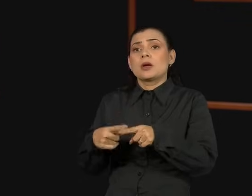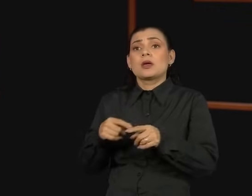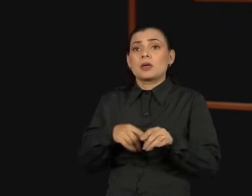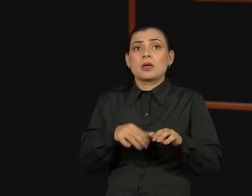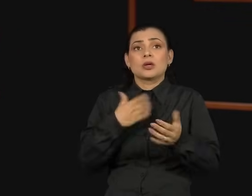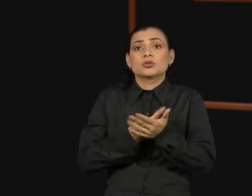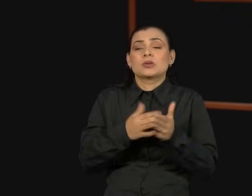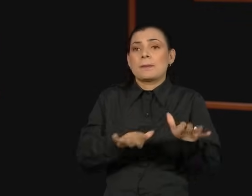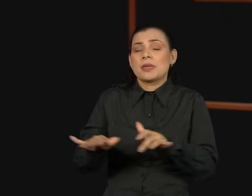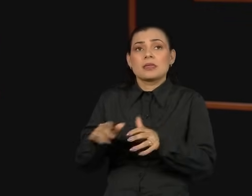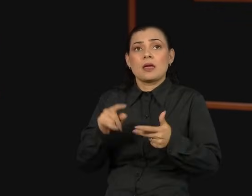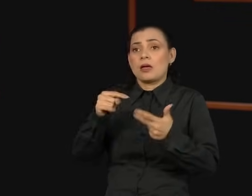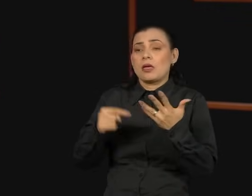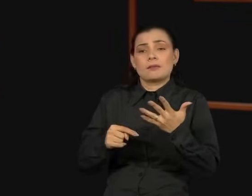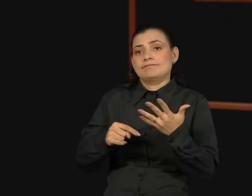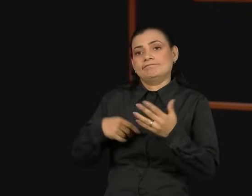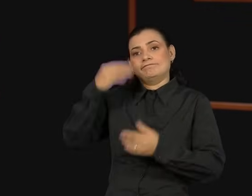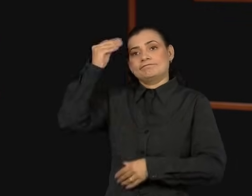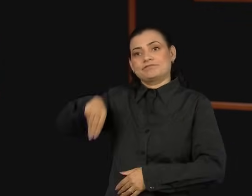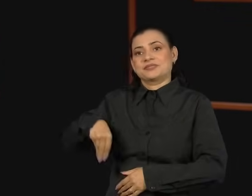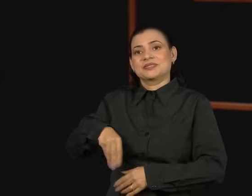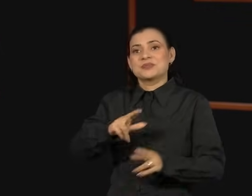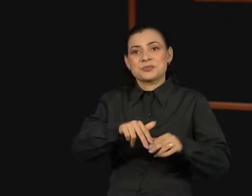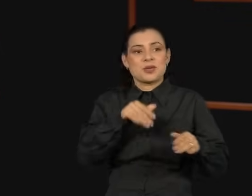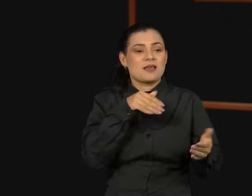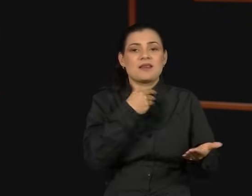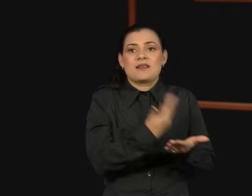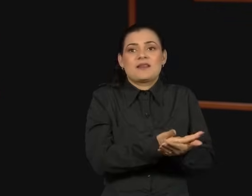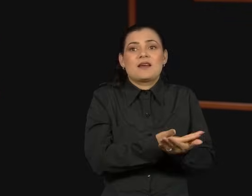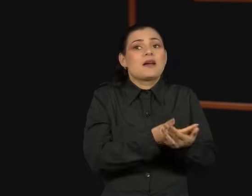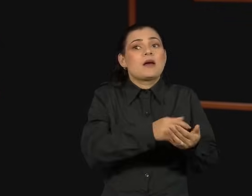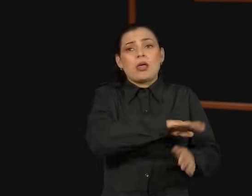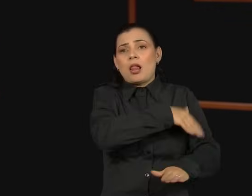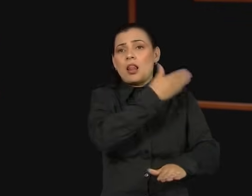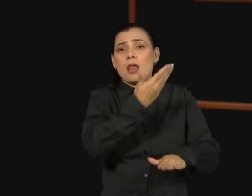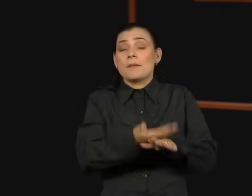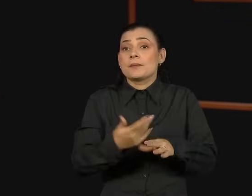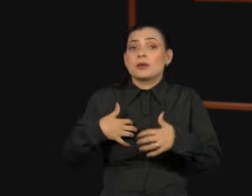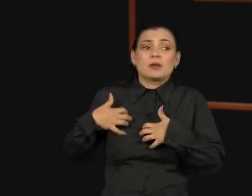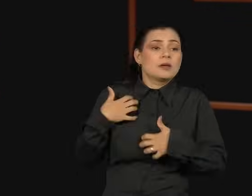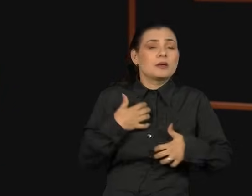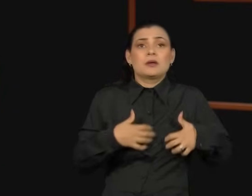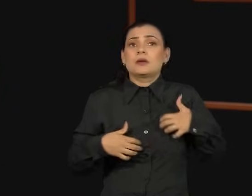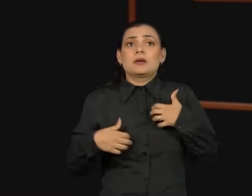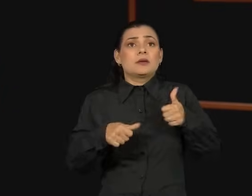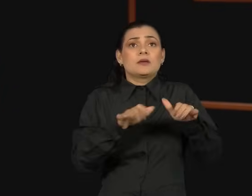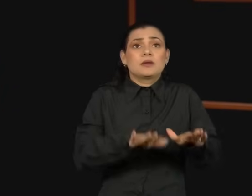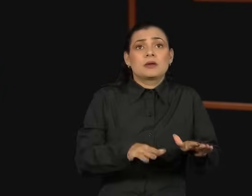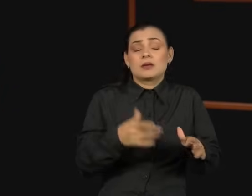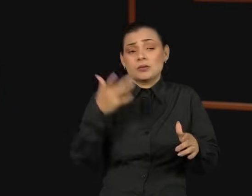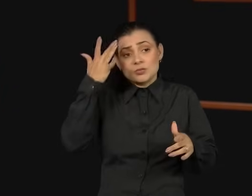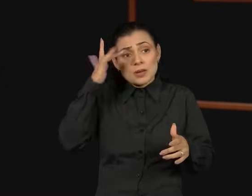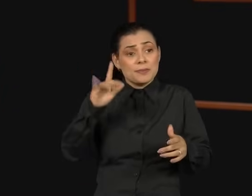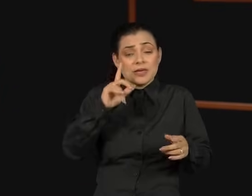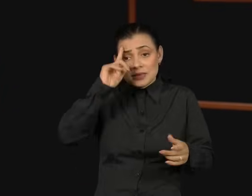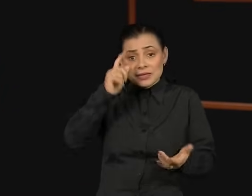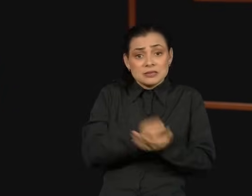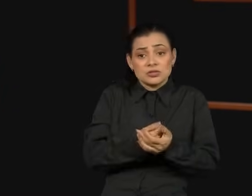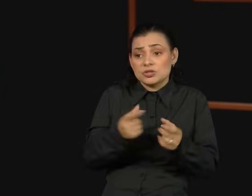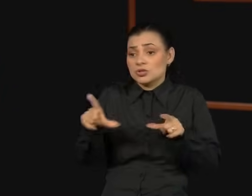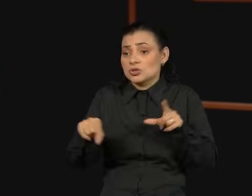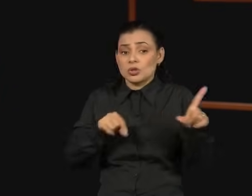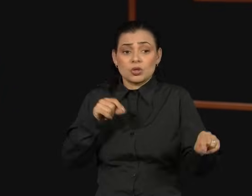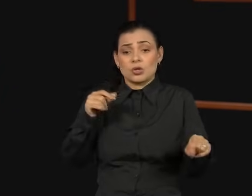piano? Como estudar? Aí eu entrei em crise com isso. Eu não sabia decidir e tudo mais.